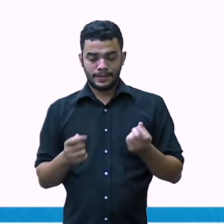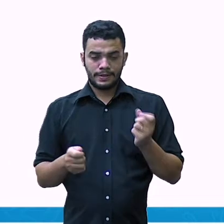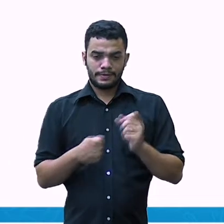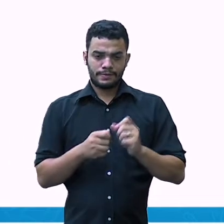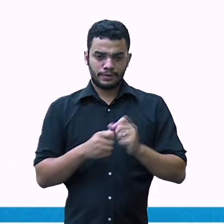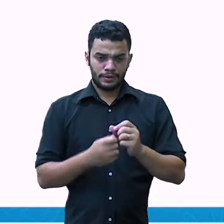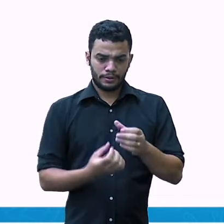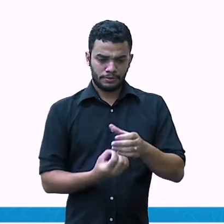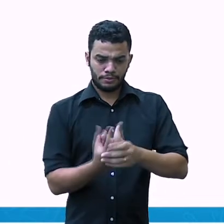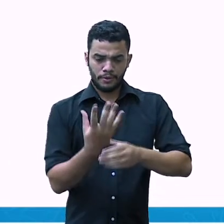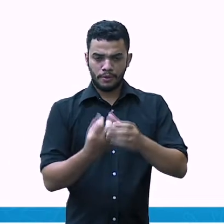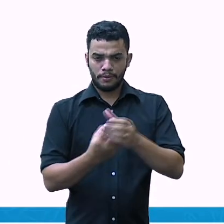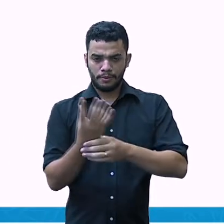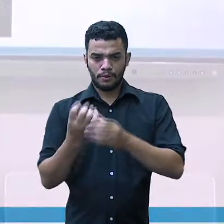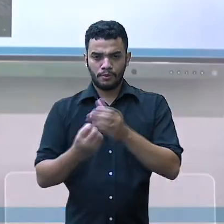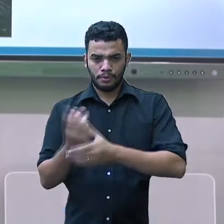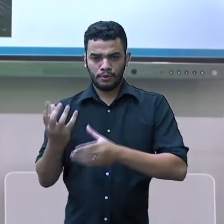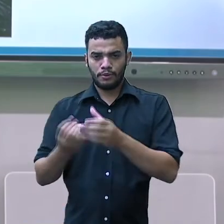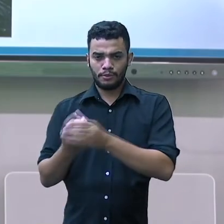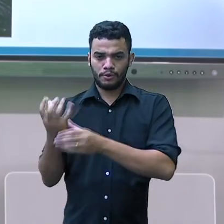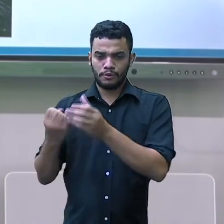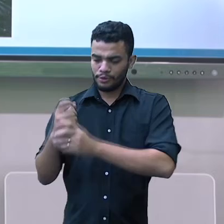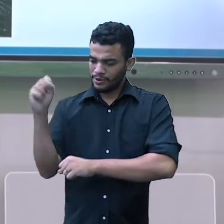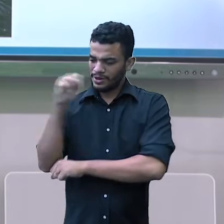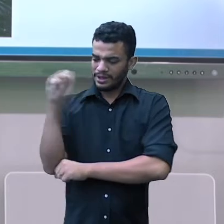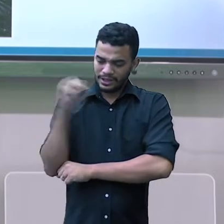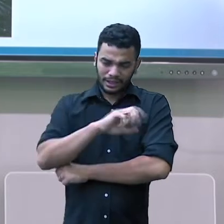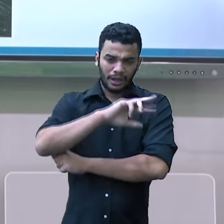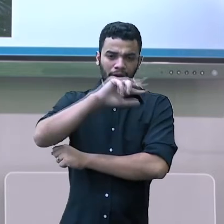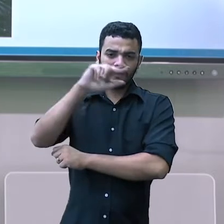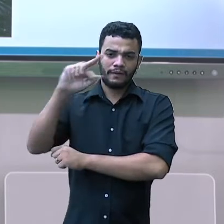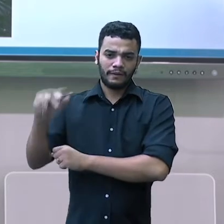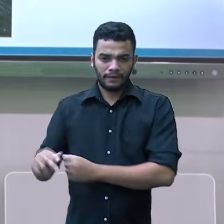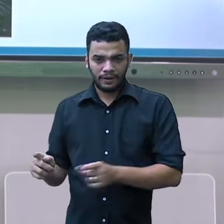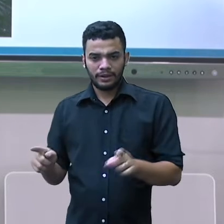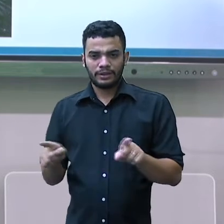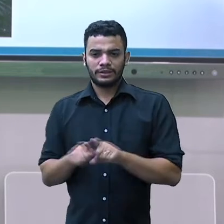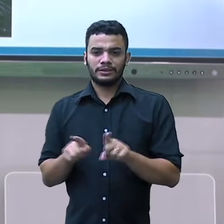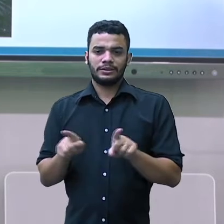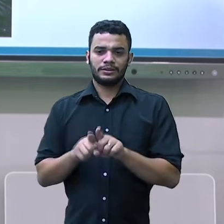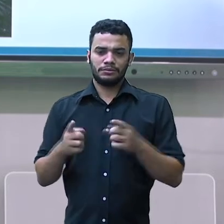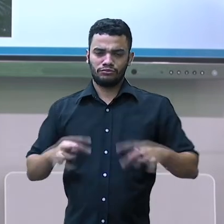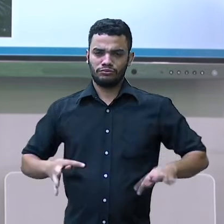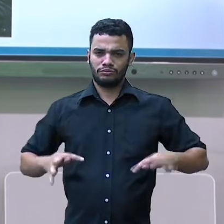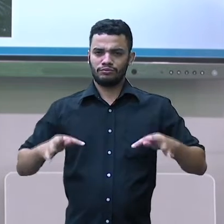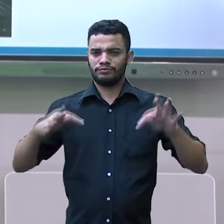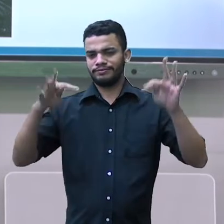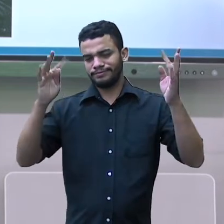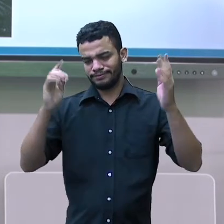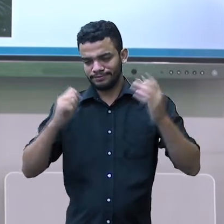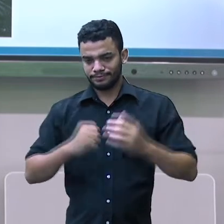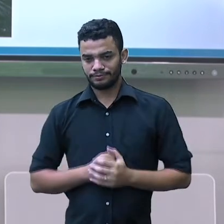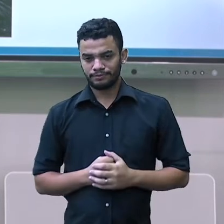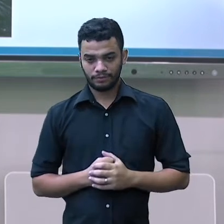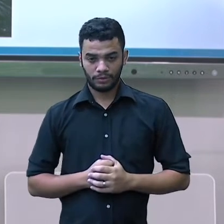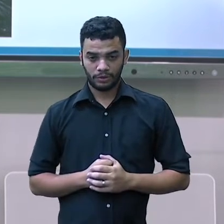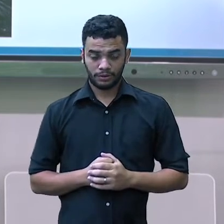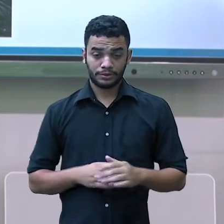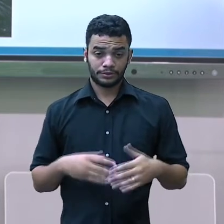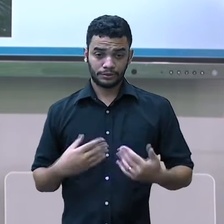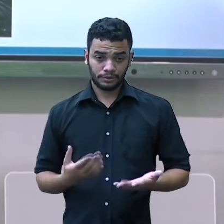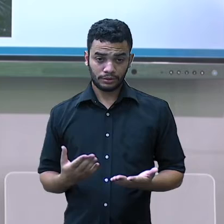de várias outras no Brasil e no mundo. É comum em uma cidade nós termos